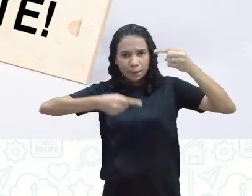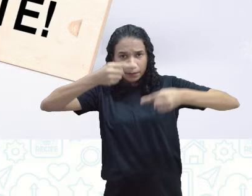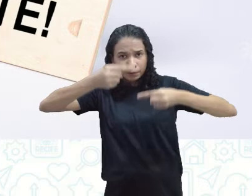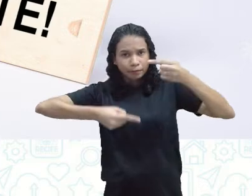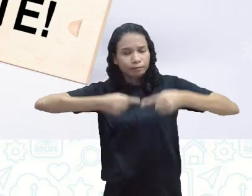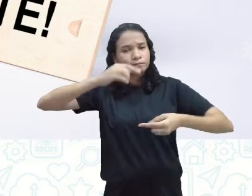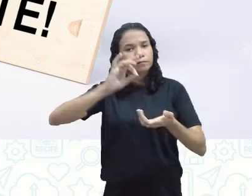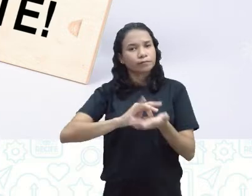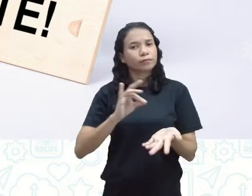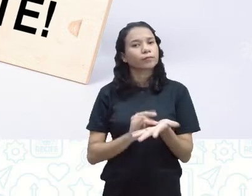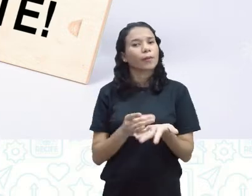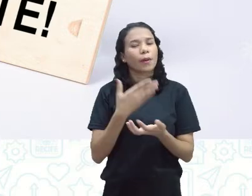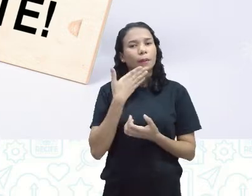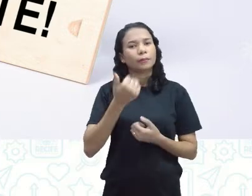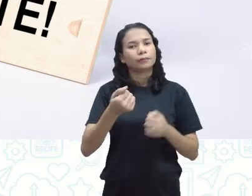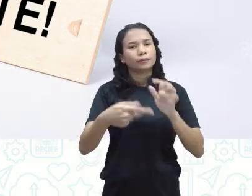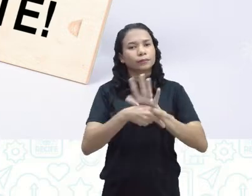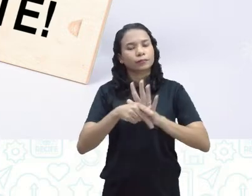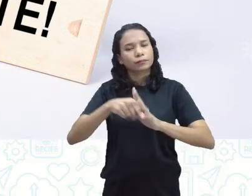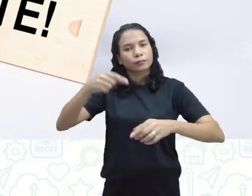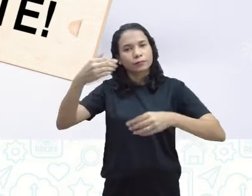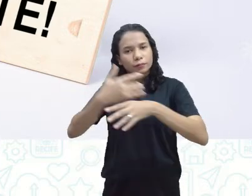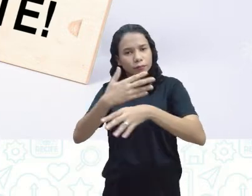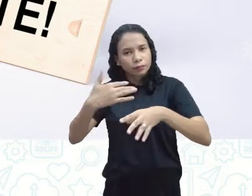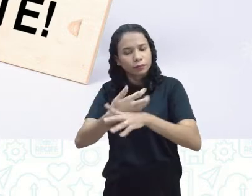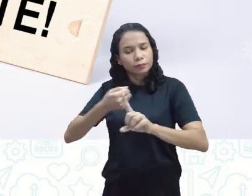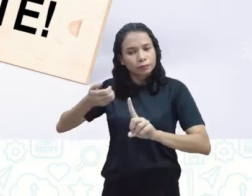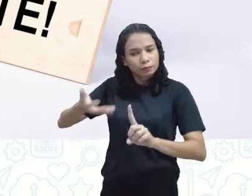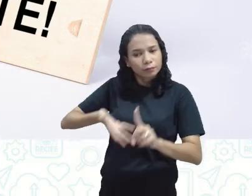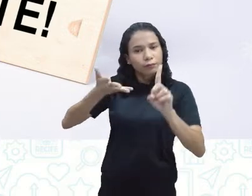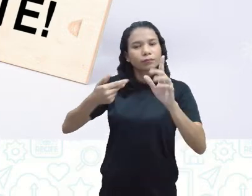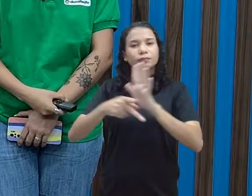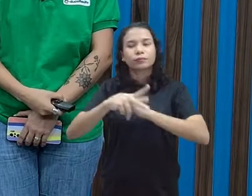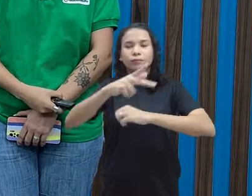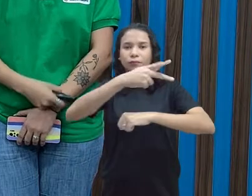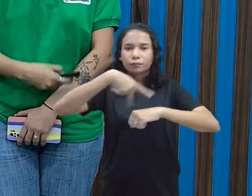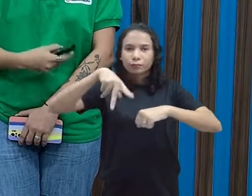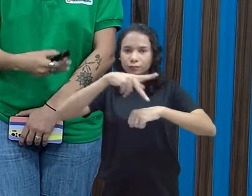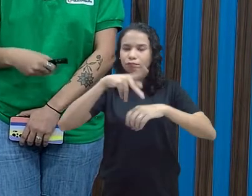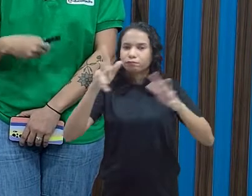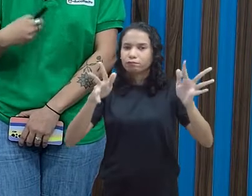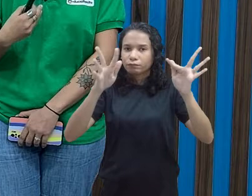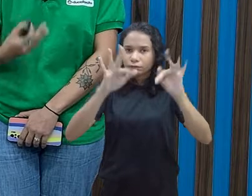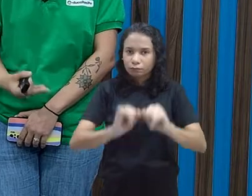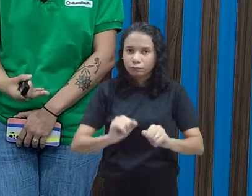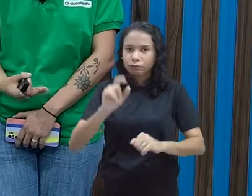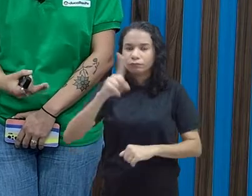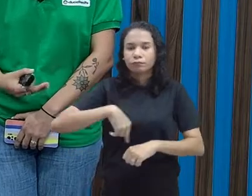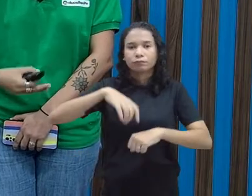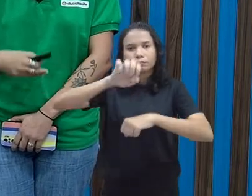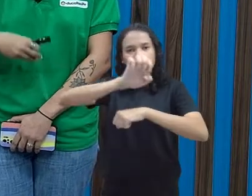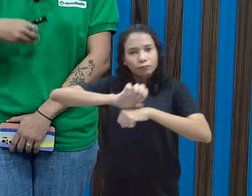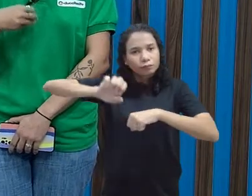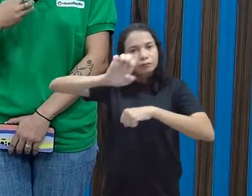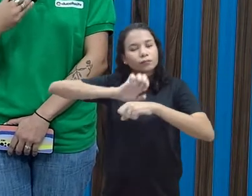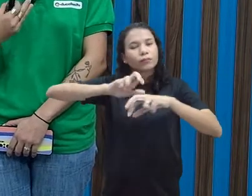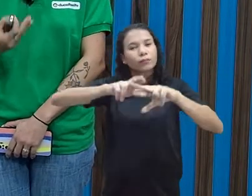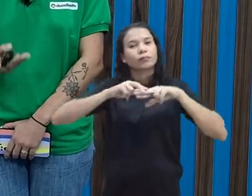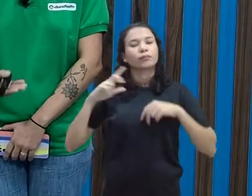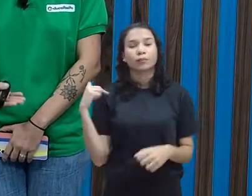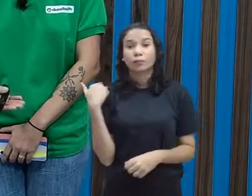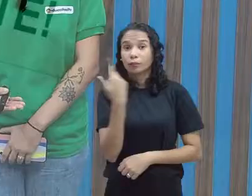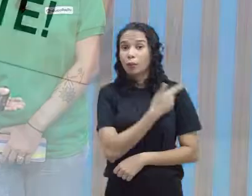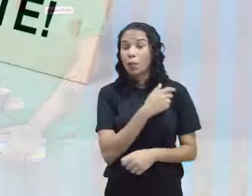acha que vai fazer melhor para a sua cidade, fazer melhor para o seu país, enfim, para o seu estado. Então, a gente